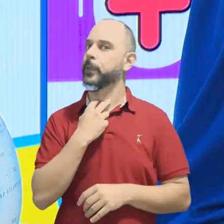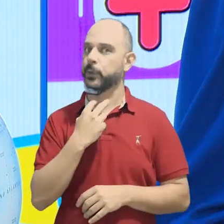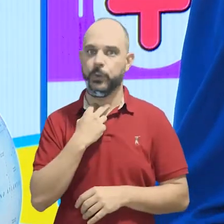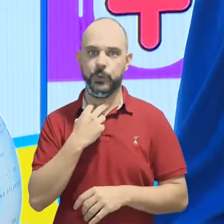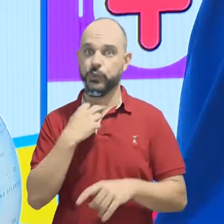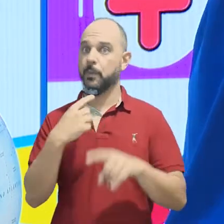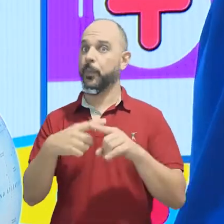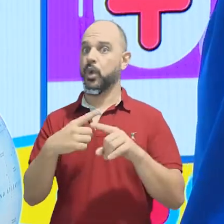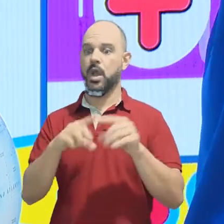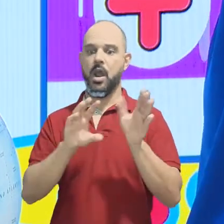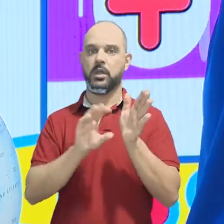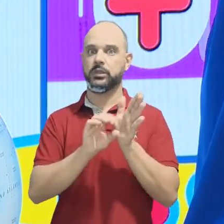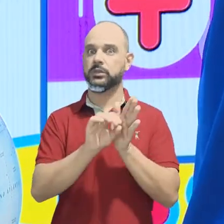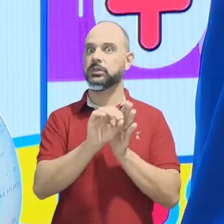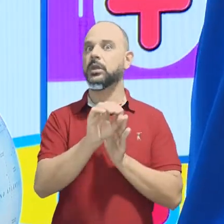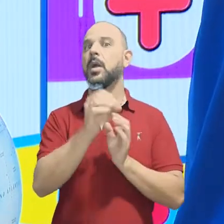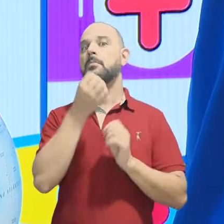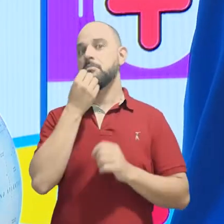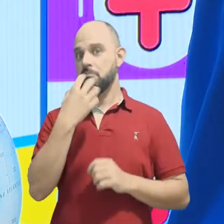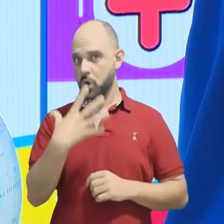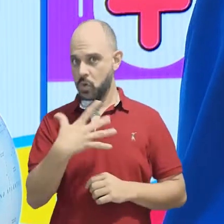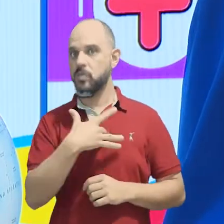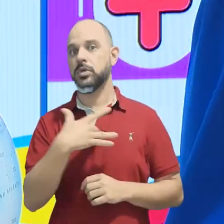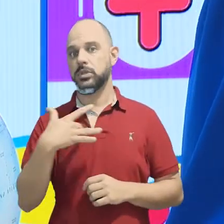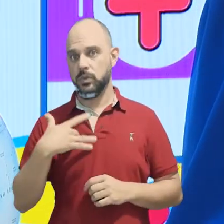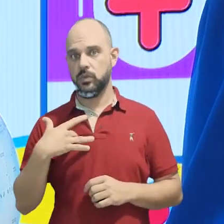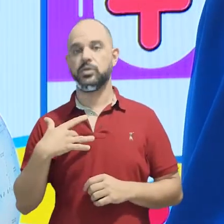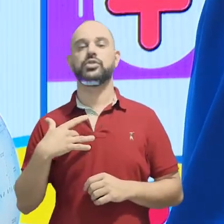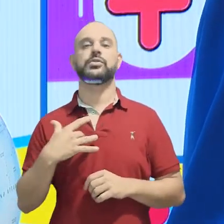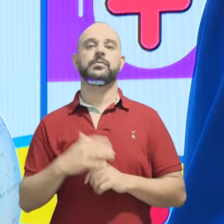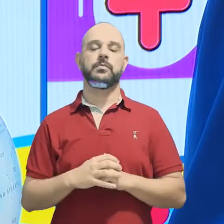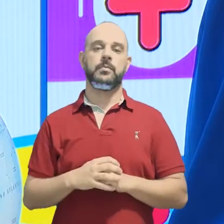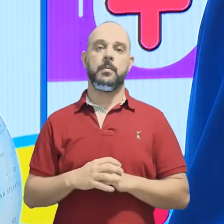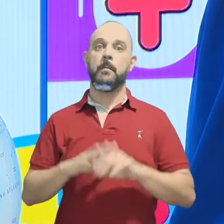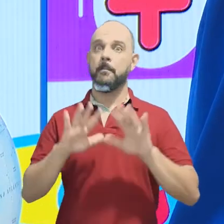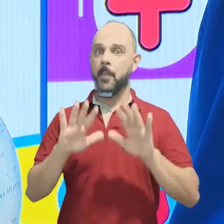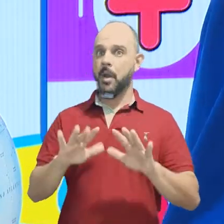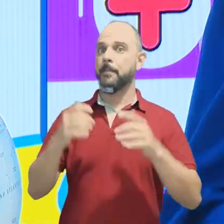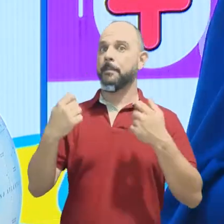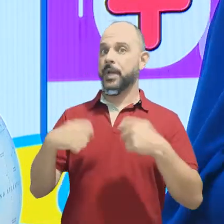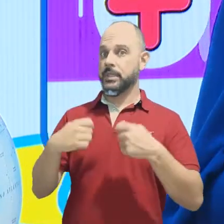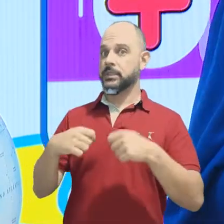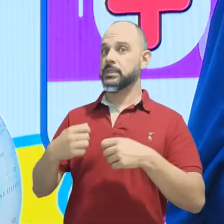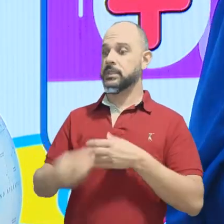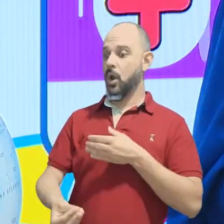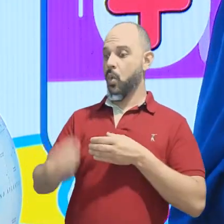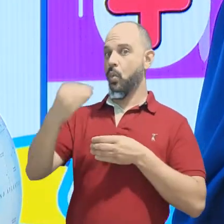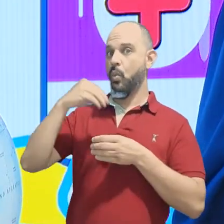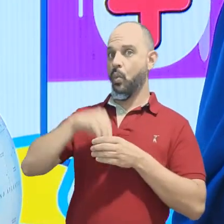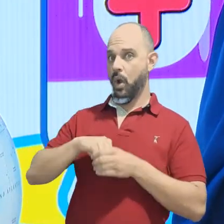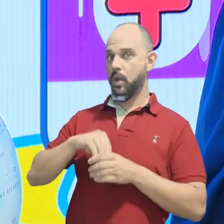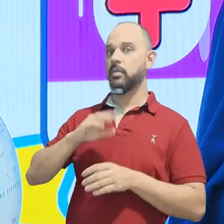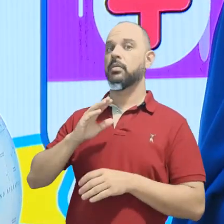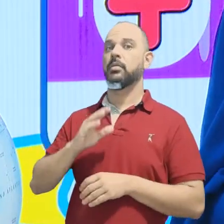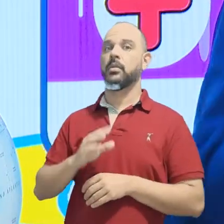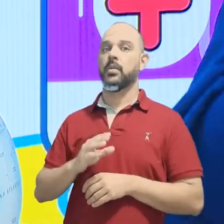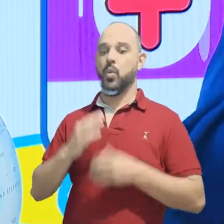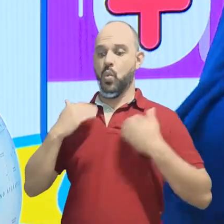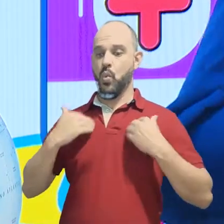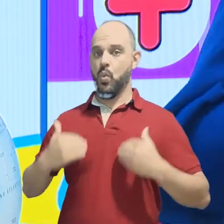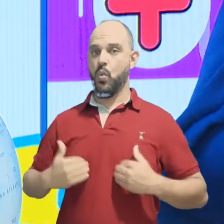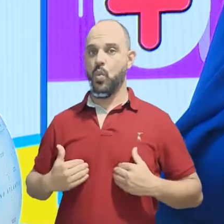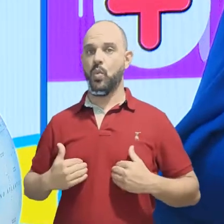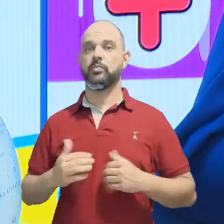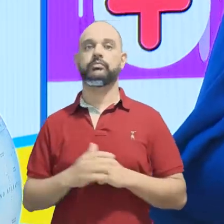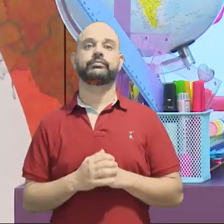algumas bactérias que fazem bem para a nossa saúde. E aí elas precisam ficar lá dentro do nosso corpo, ou